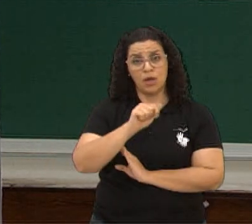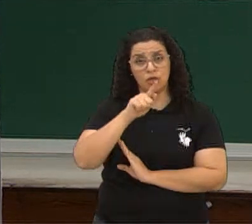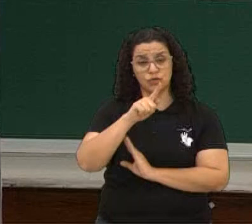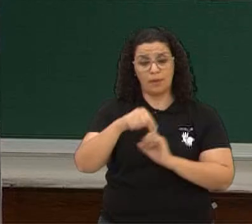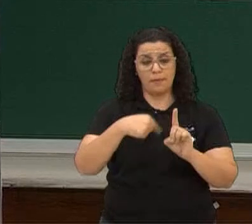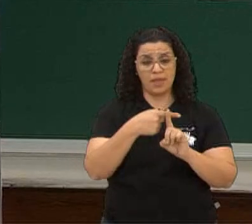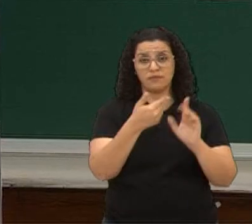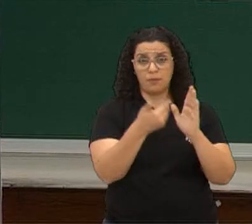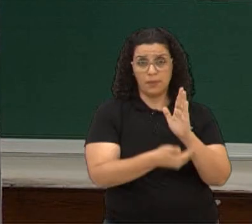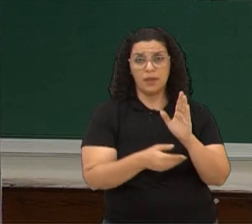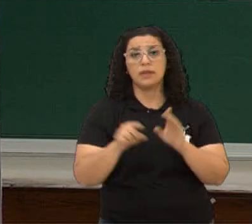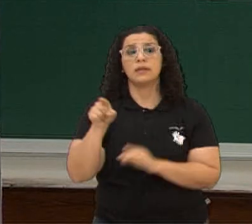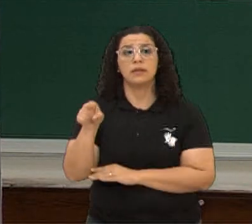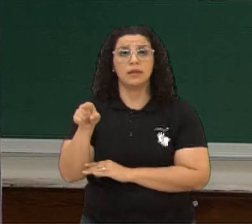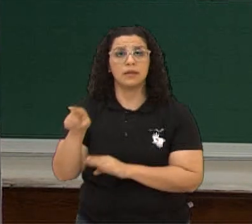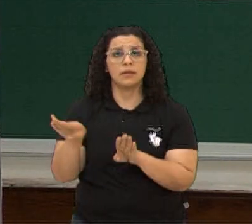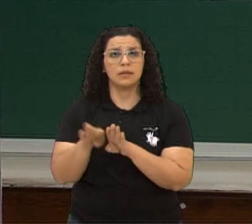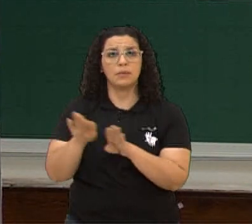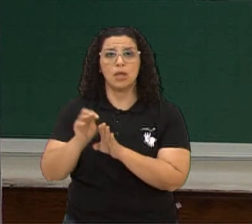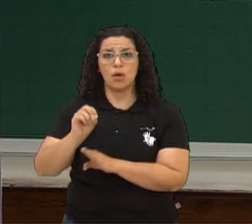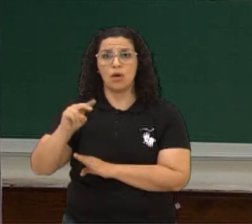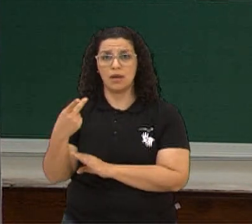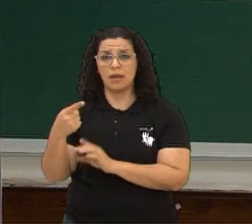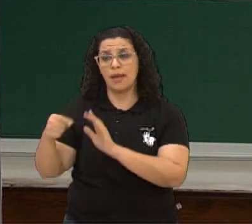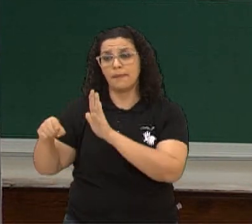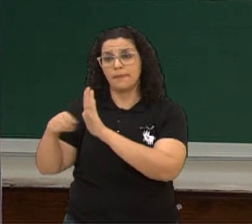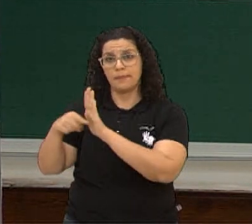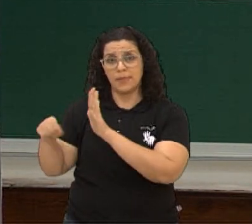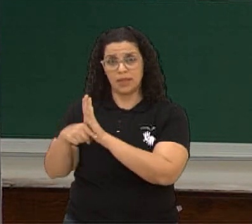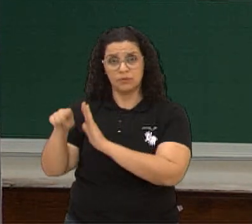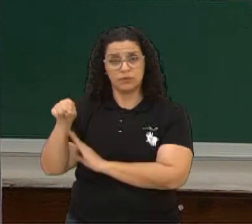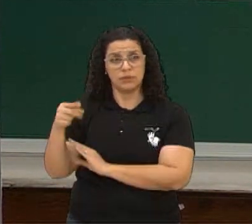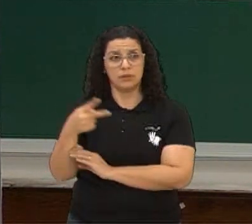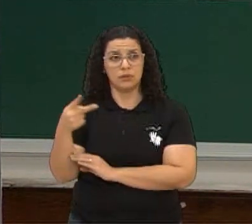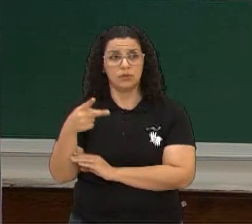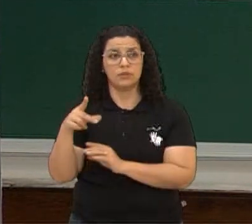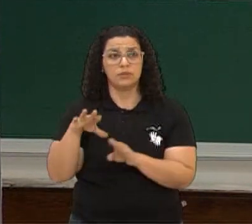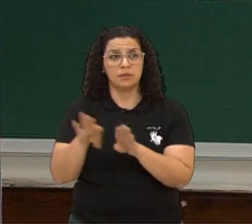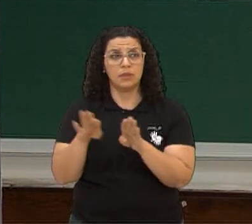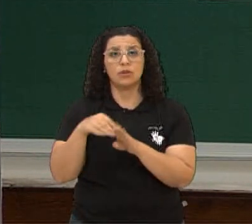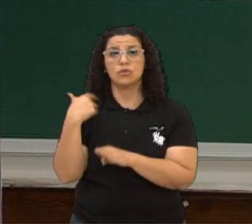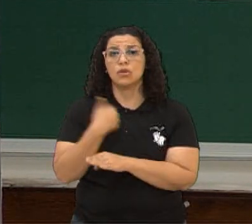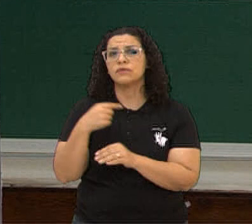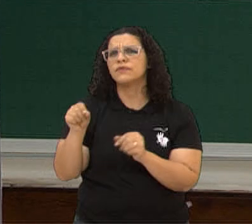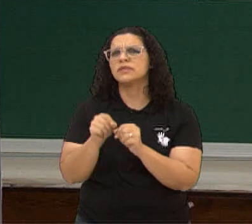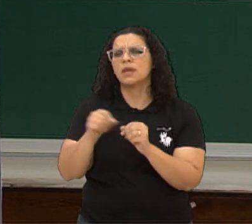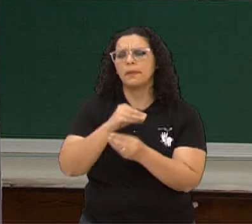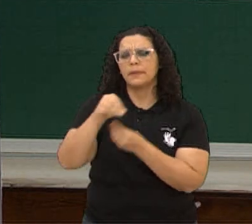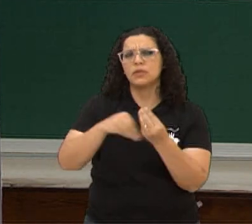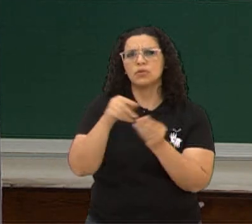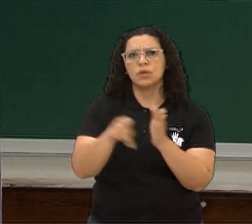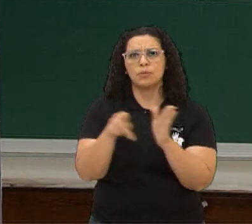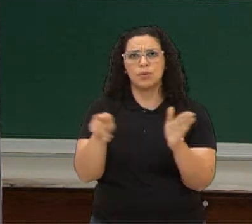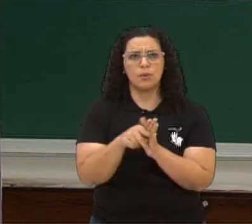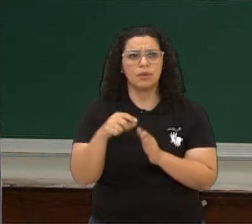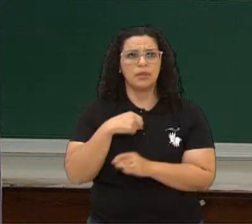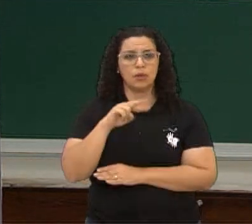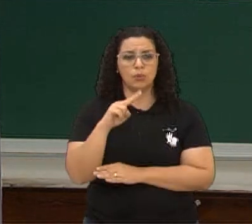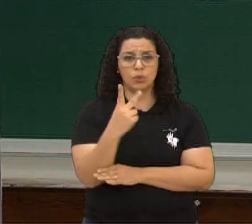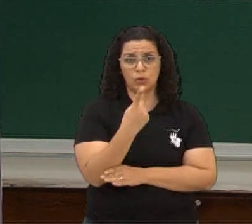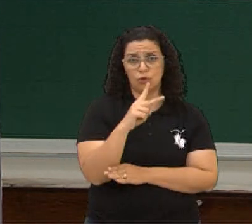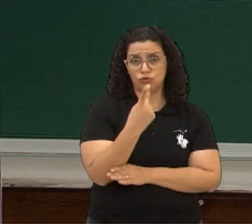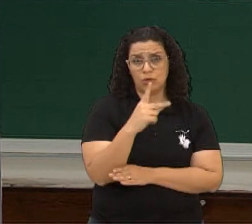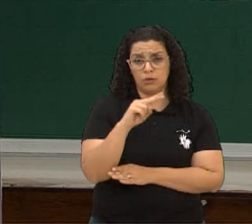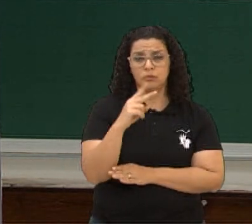lá do Ag+, e do OH no ânodo. Veja que a gente não vai colocar aqui a semi-reação do